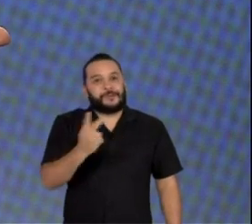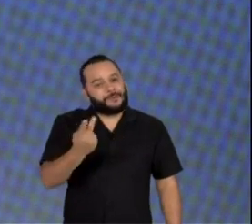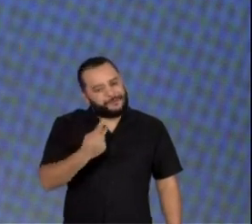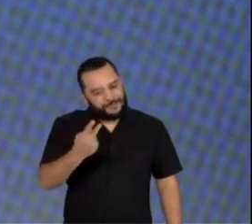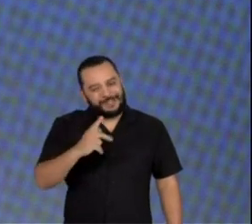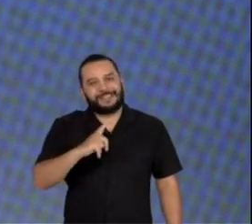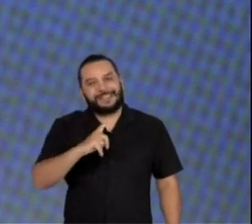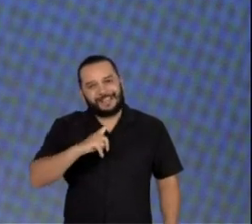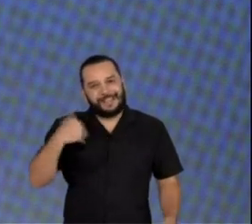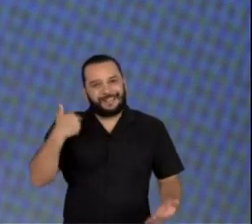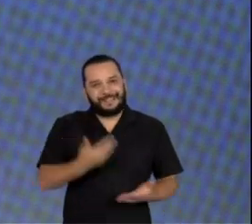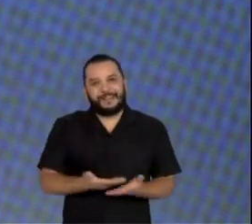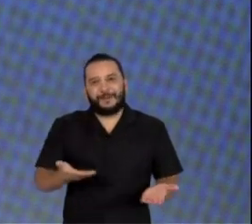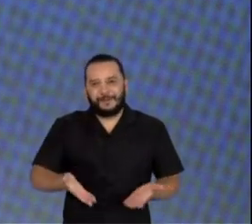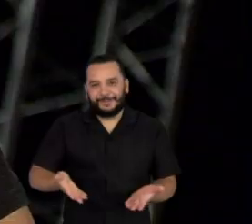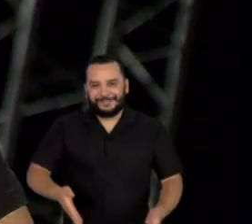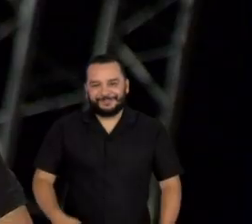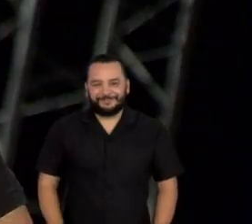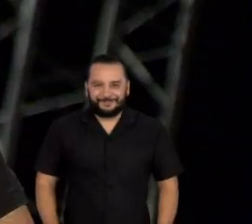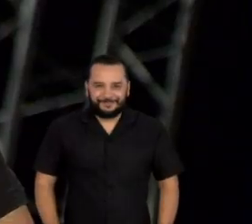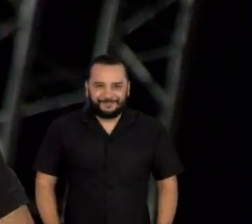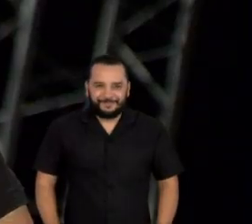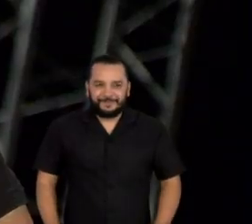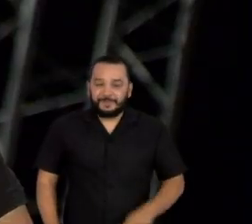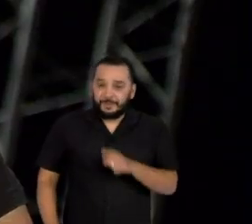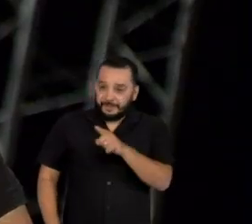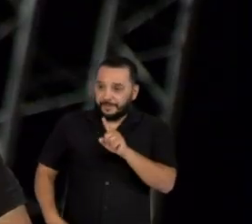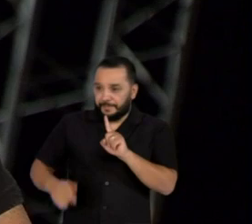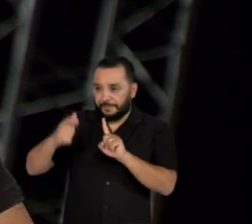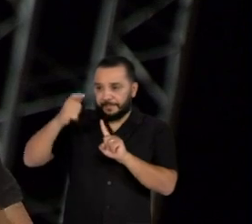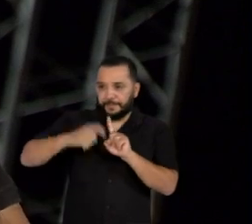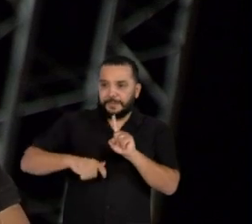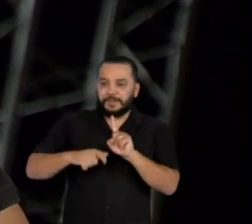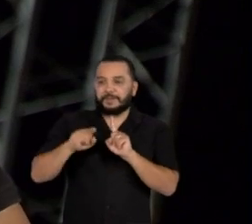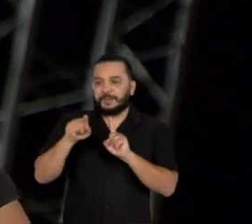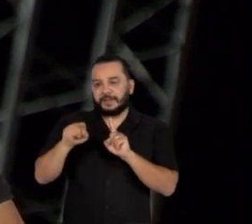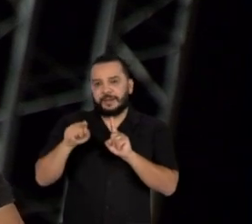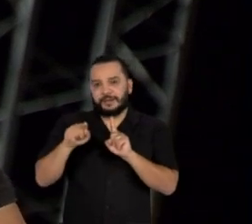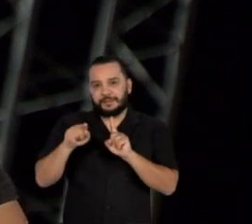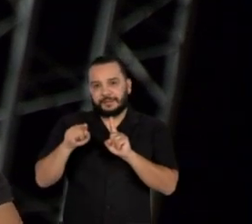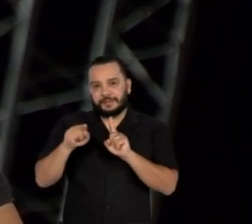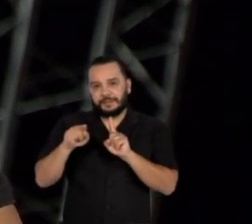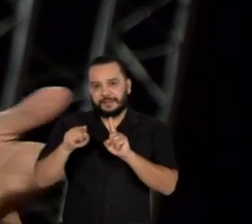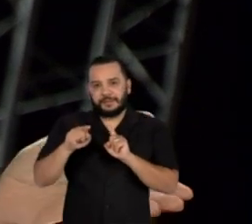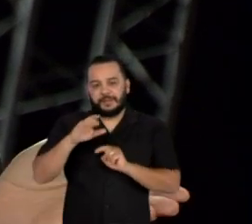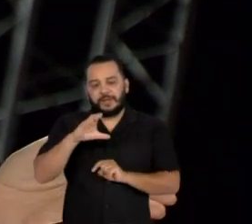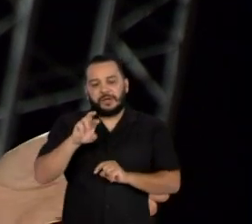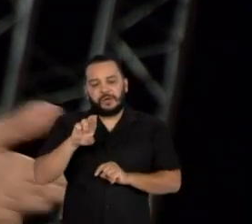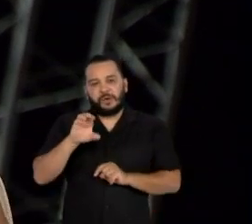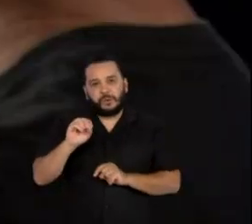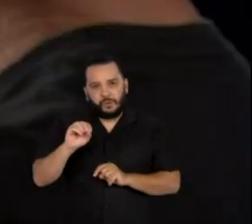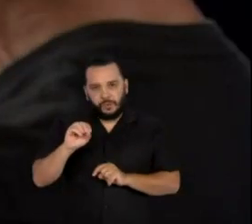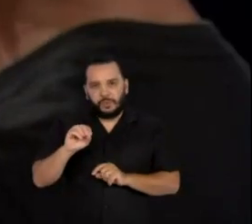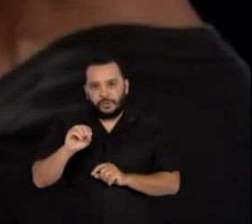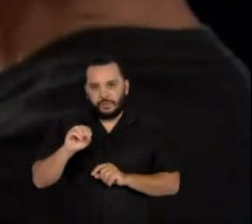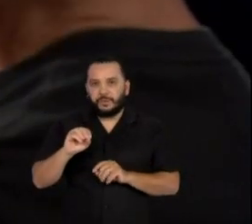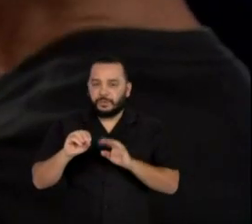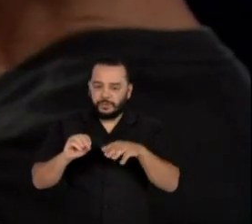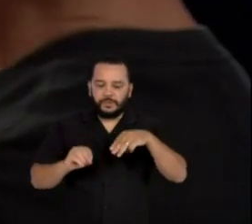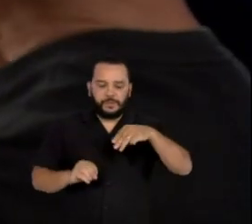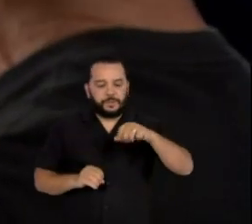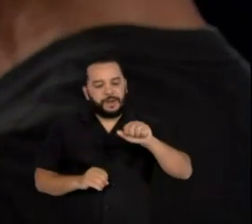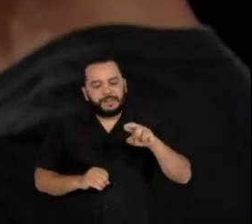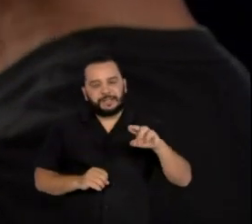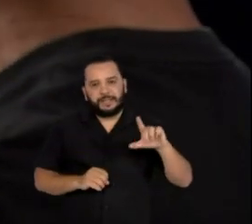tem. Lembrando da sua personagem Cro, o Marcelo